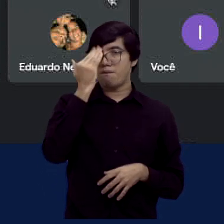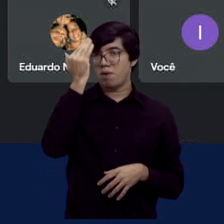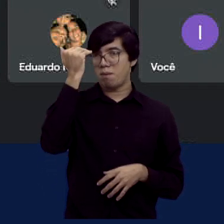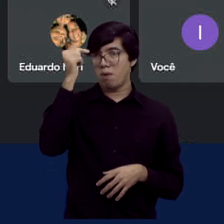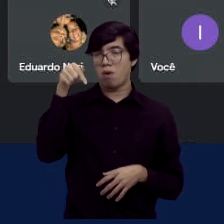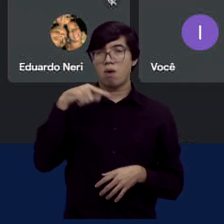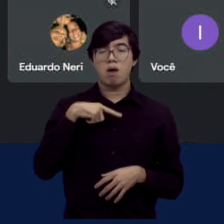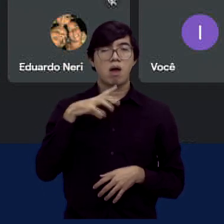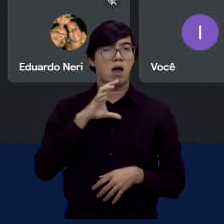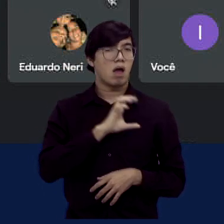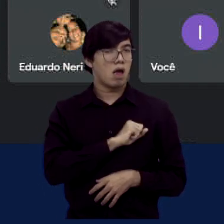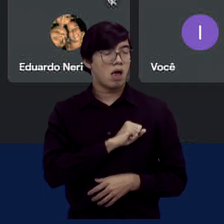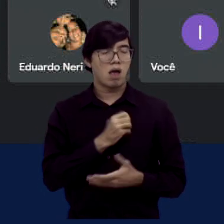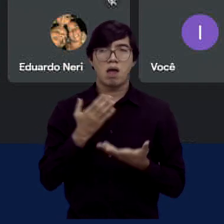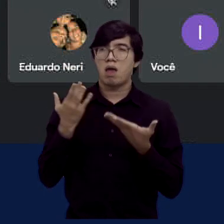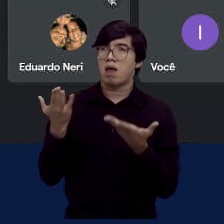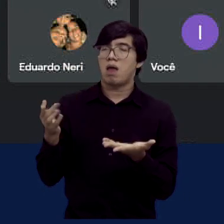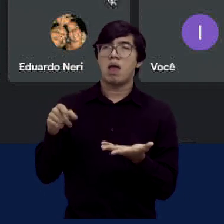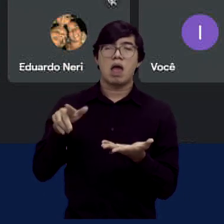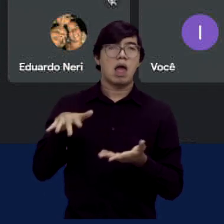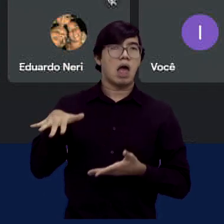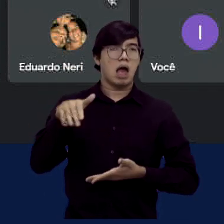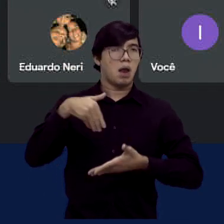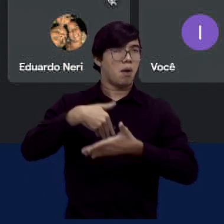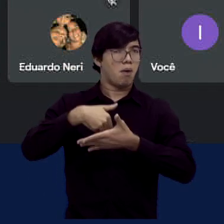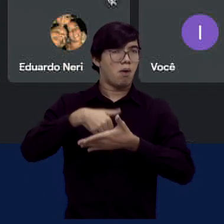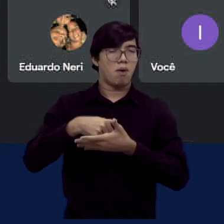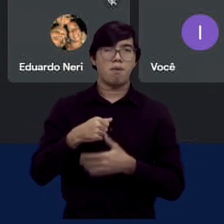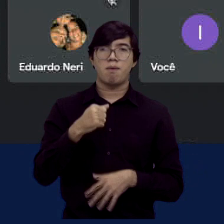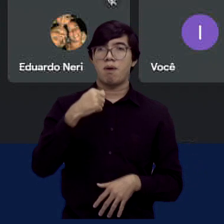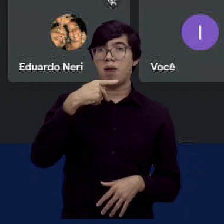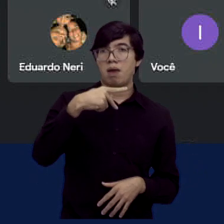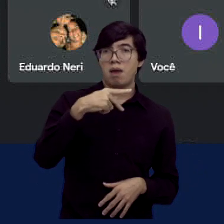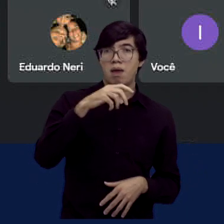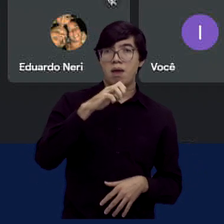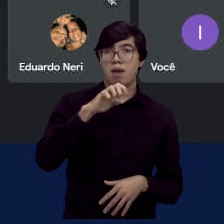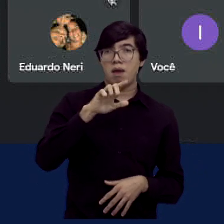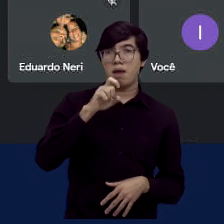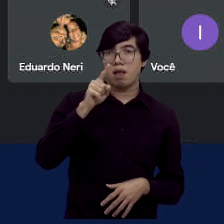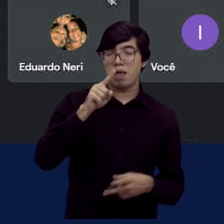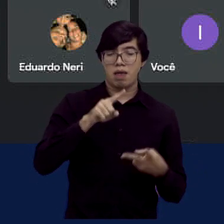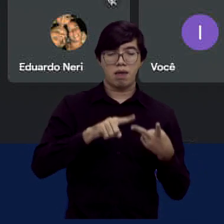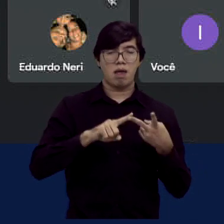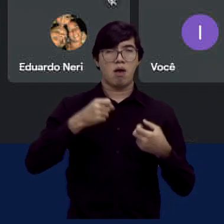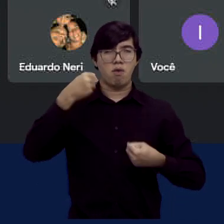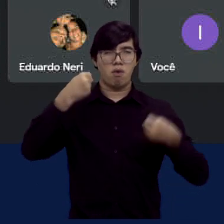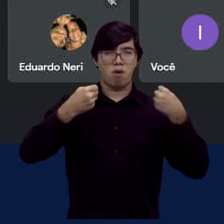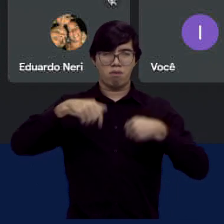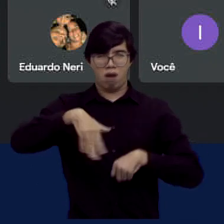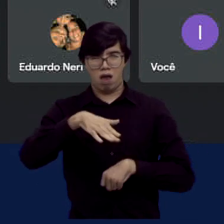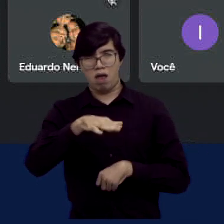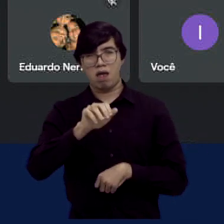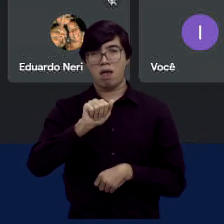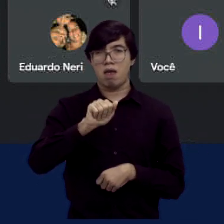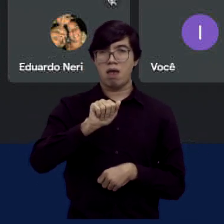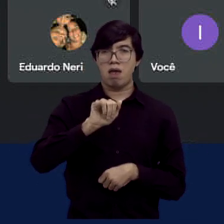É o Pelé, é o Ayrton Senna, é o Romário. São pessoas do